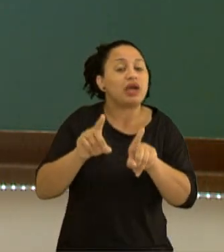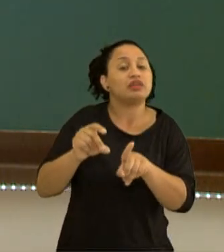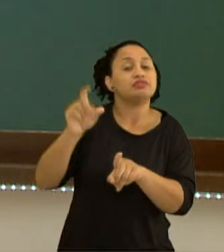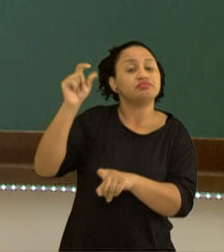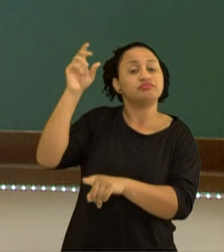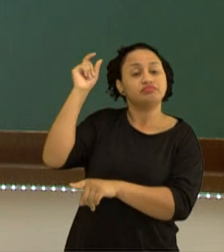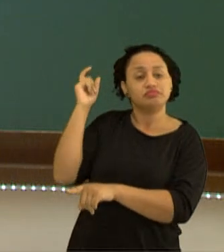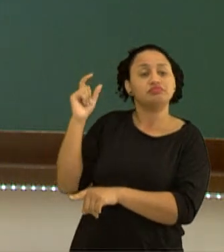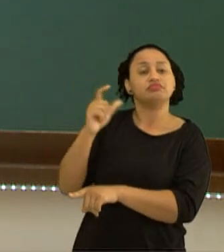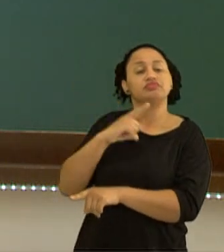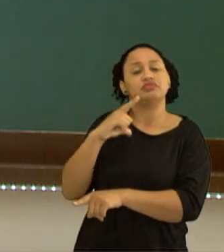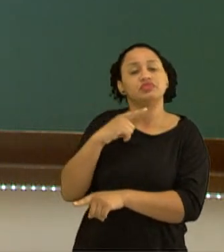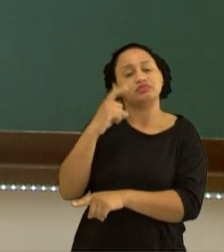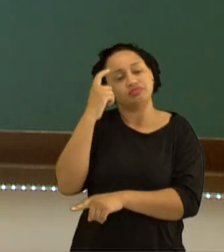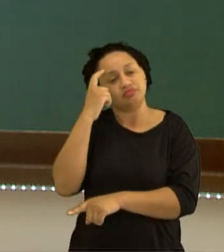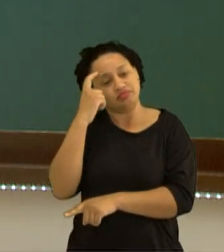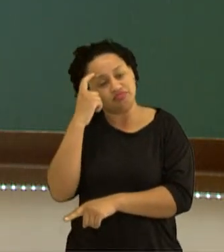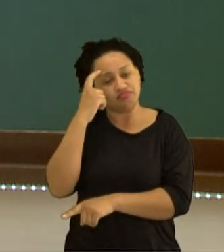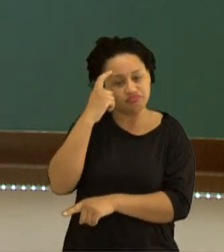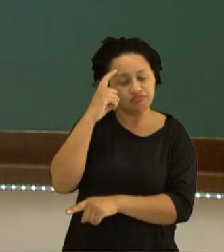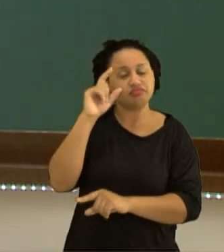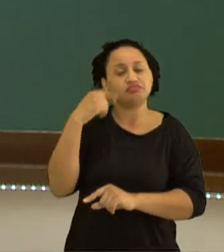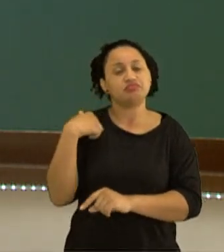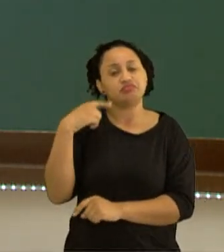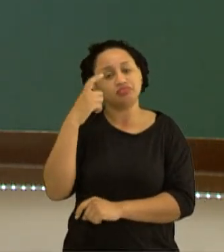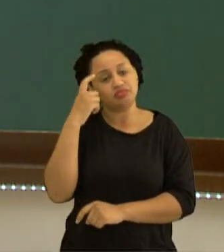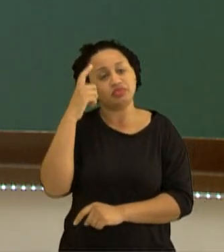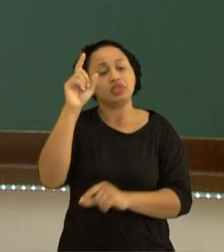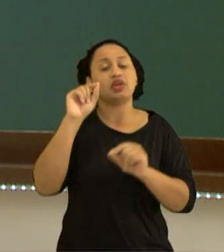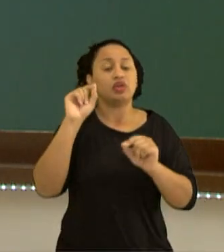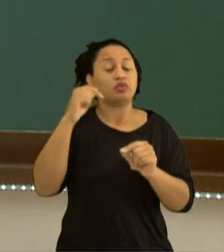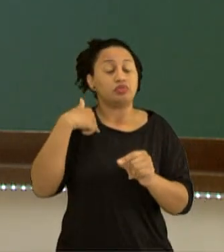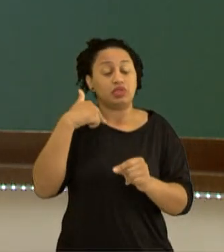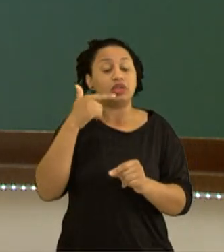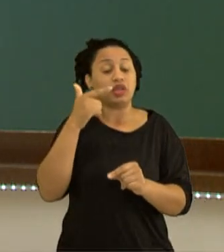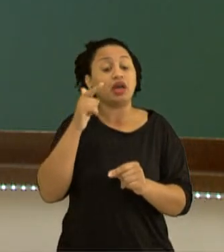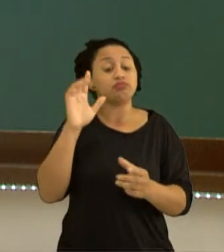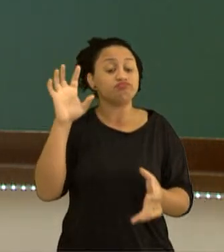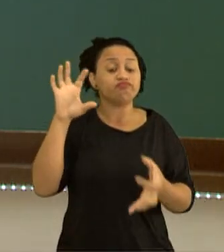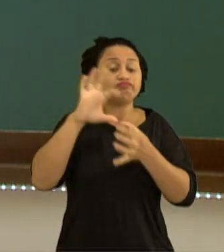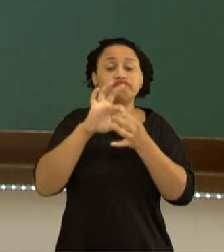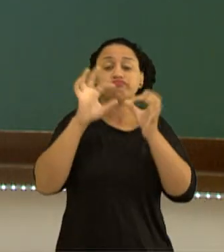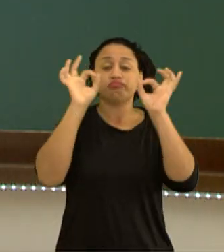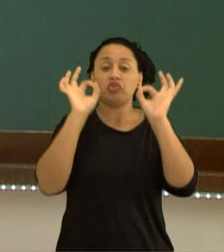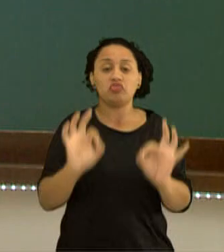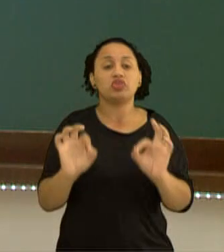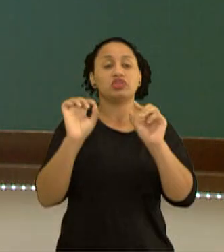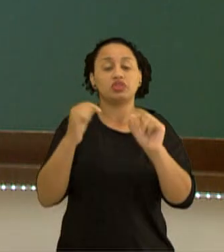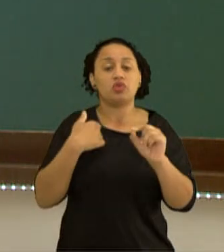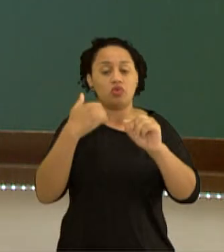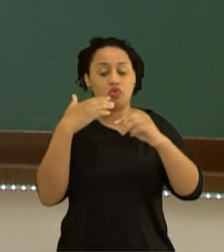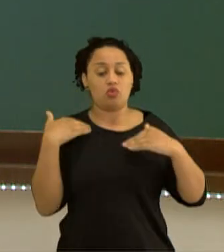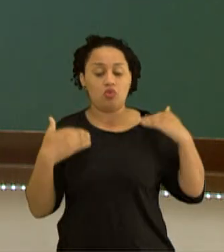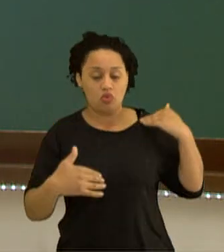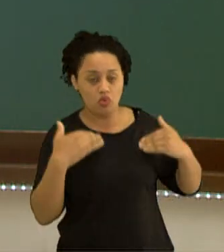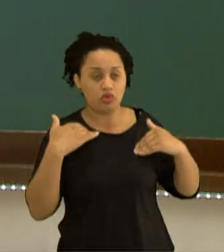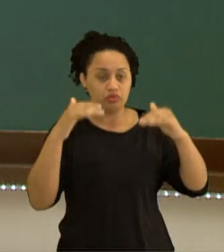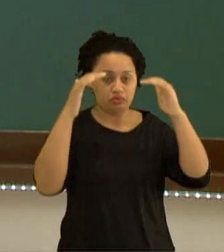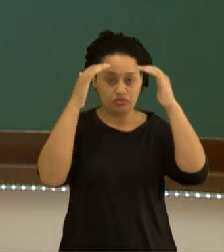novo pensamento, com a nossa nova ideia de que era a união, né, a junção perfeita entre corpo e mente, por meio desses